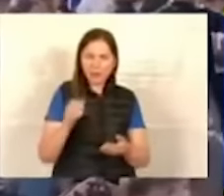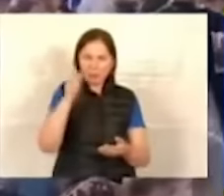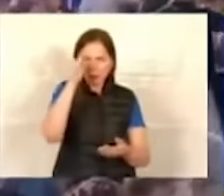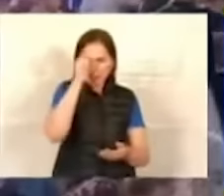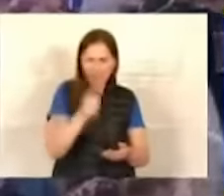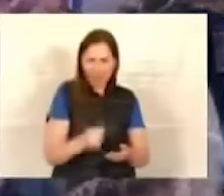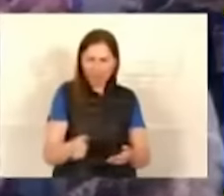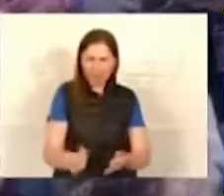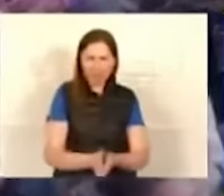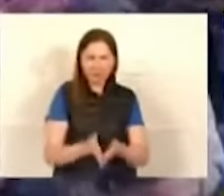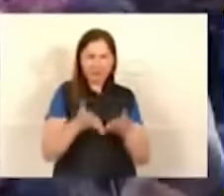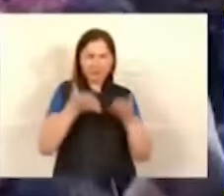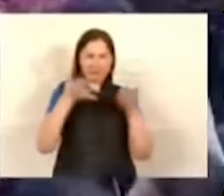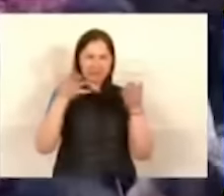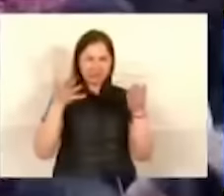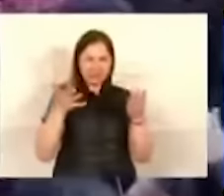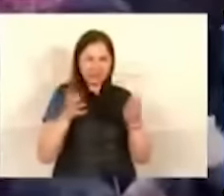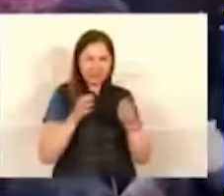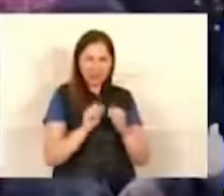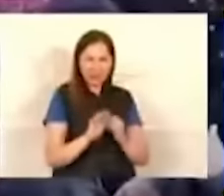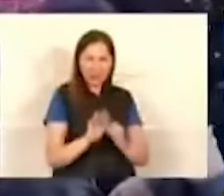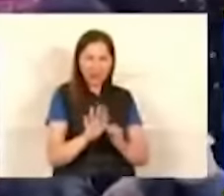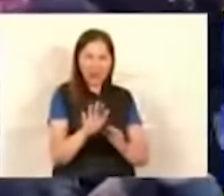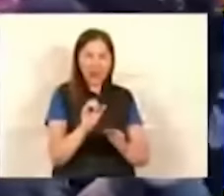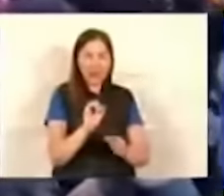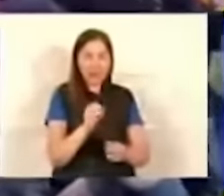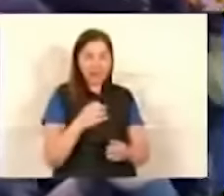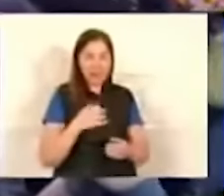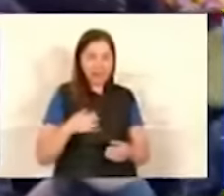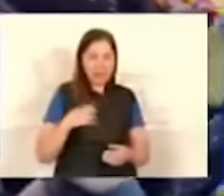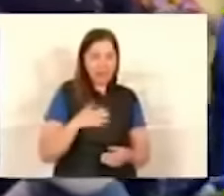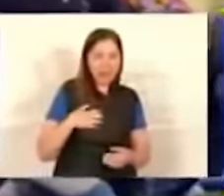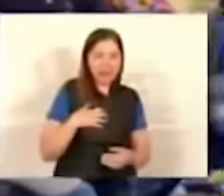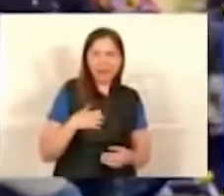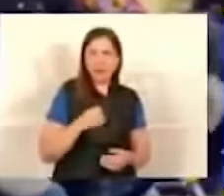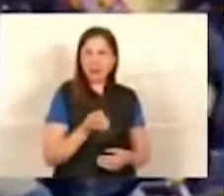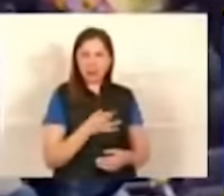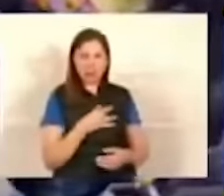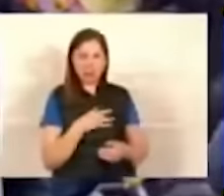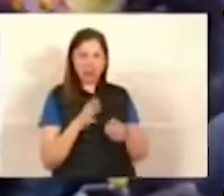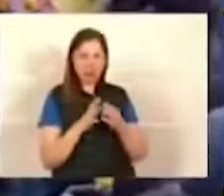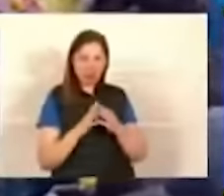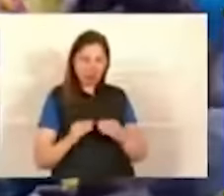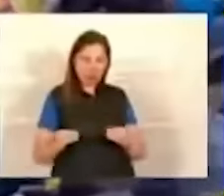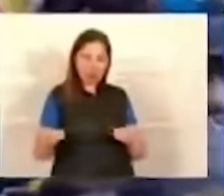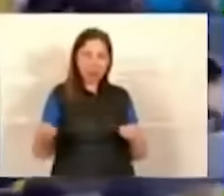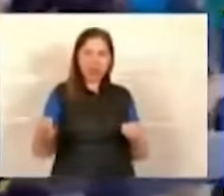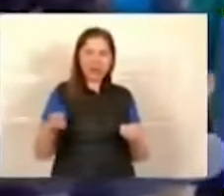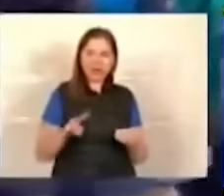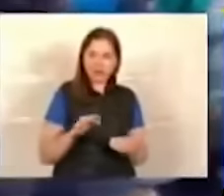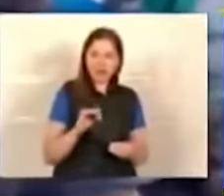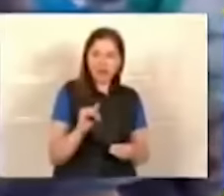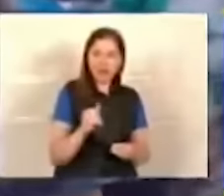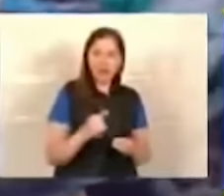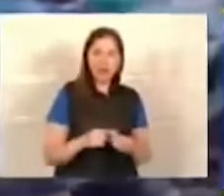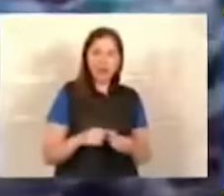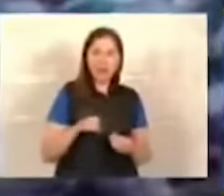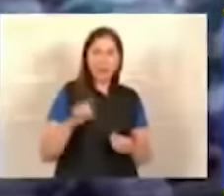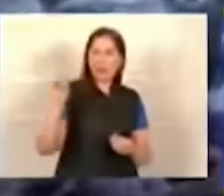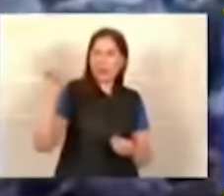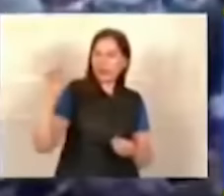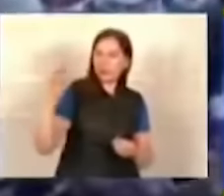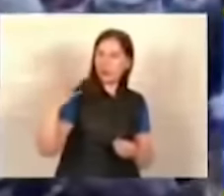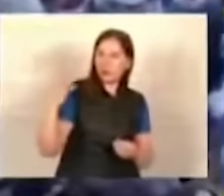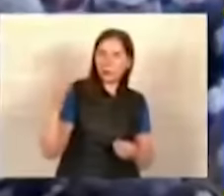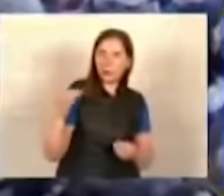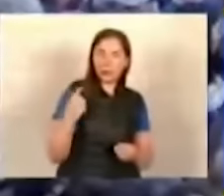mar da angústia o mar da aflição o mar do sofrimento vai se abrir e vai se abrir porque nós somos escolhidos